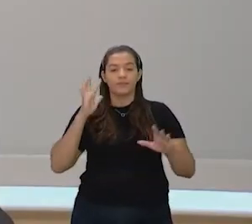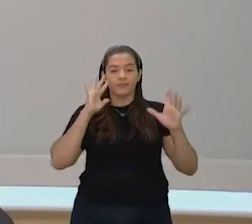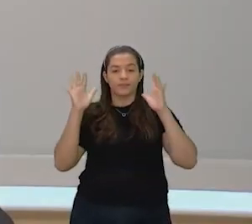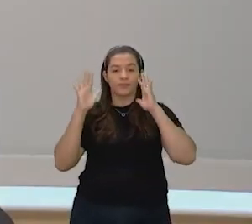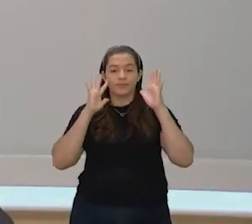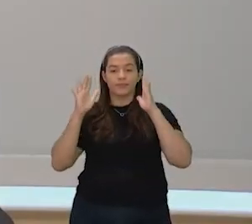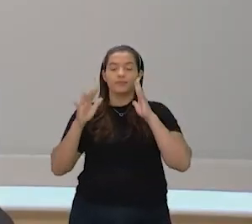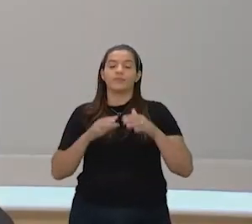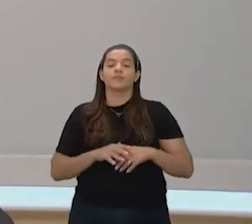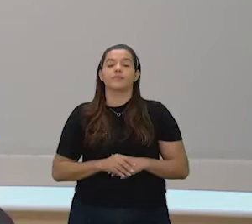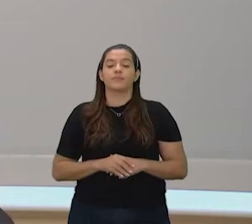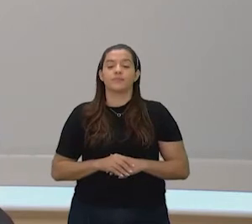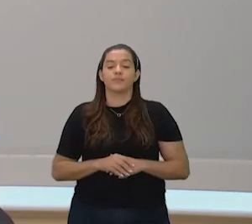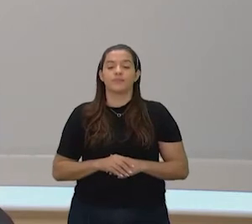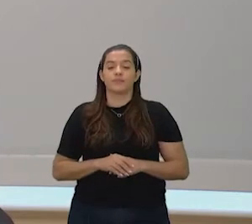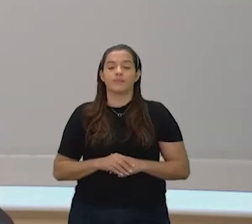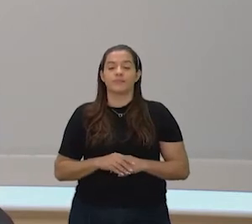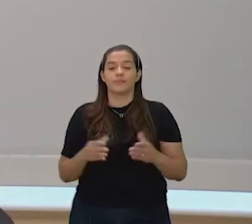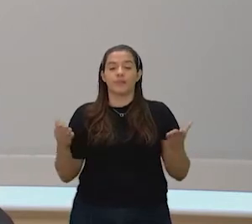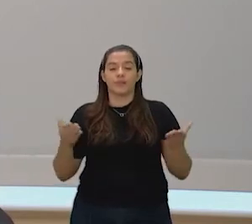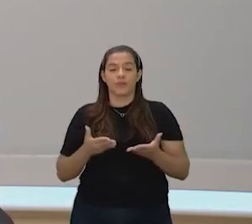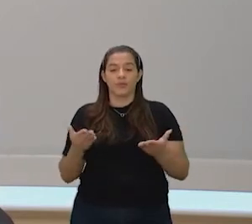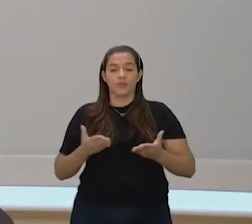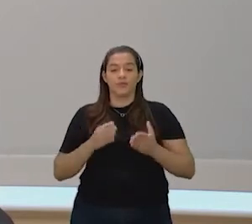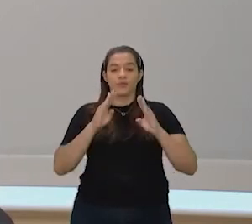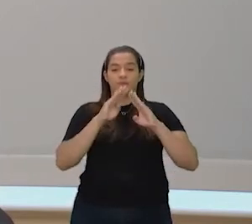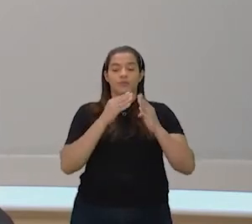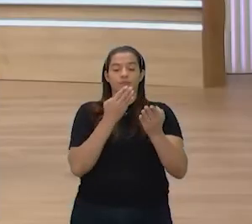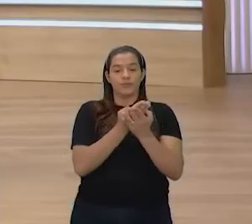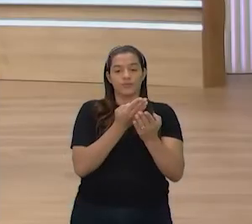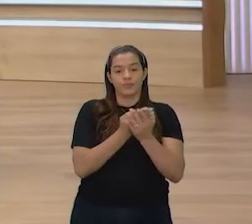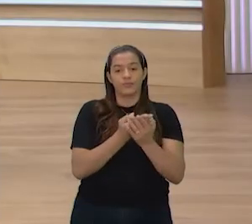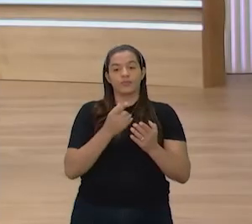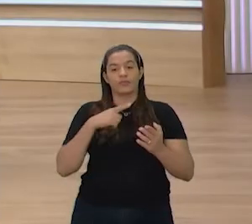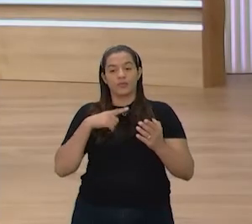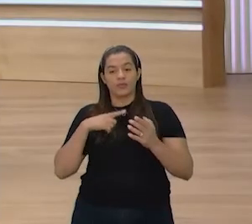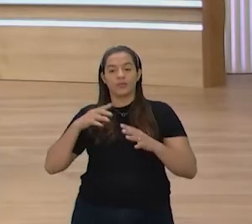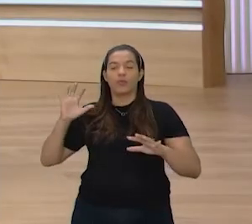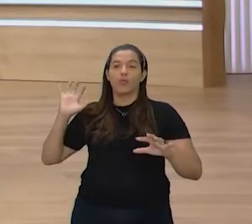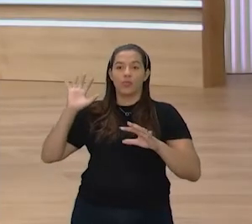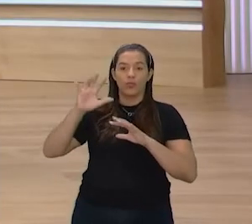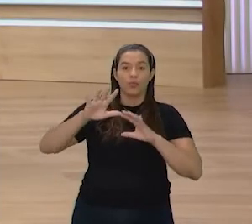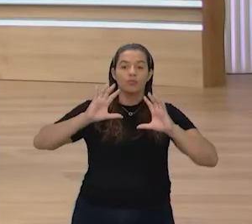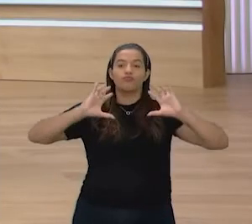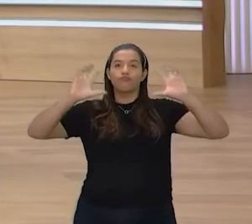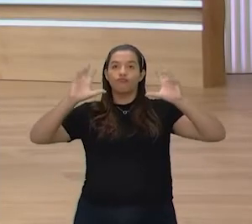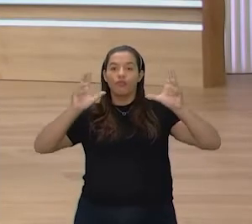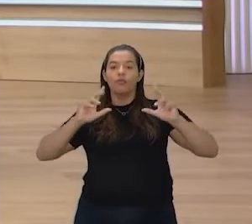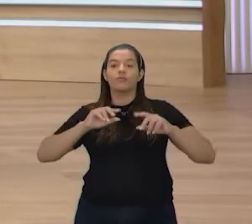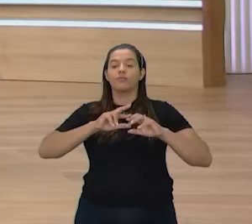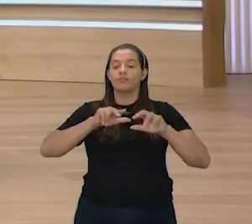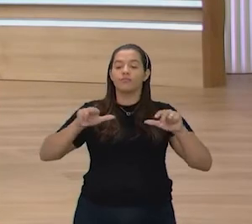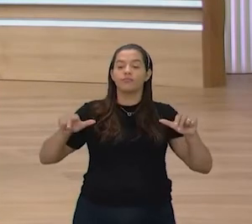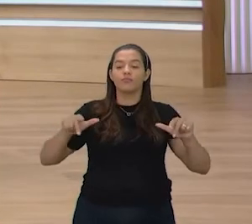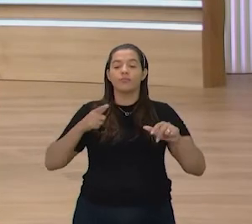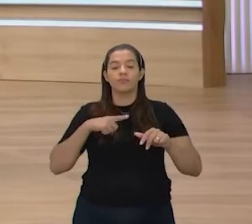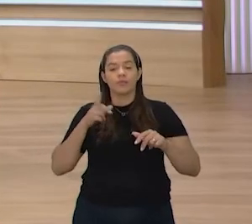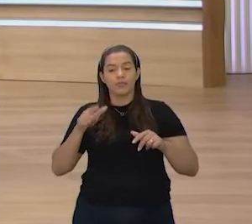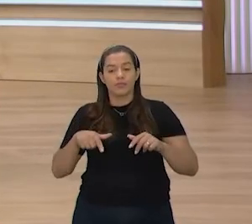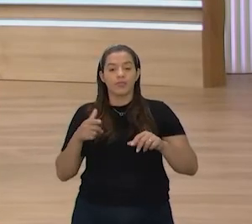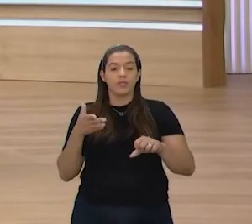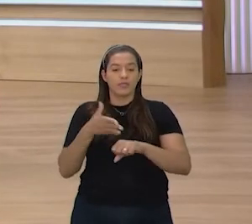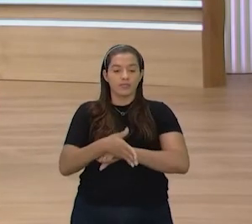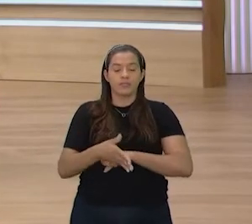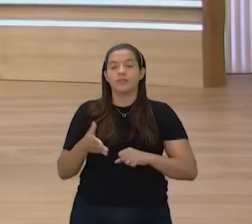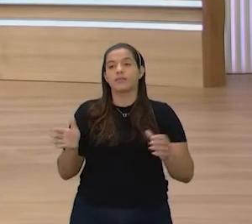refletir aqui. Quais, hoje na escola, eu joguei muito futsal, joguei vôlei, essas coisas porque são acessíveis, são baratos